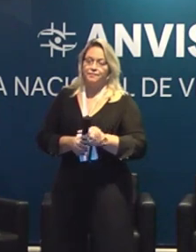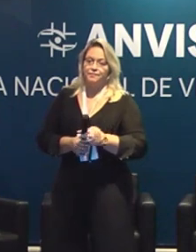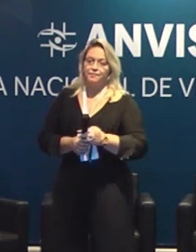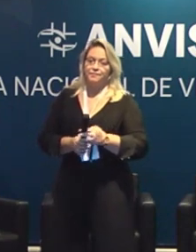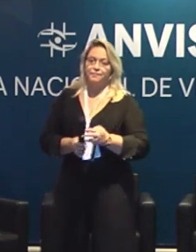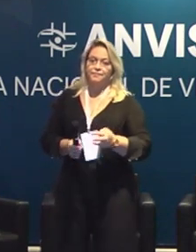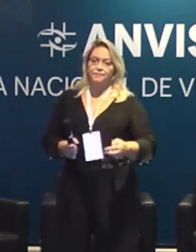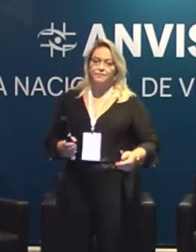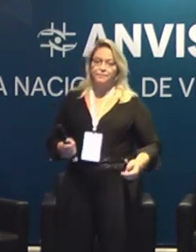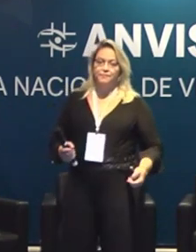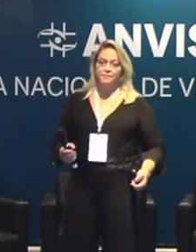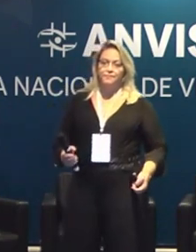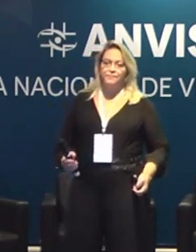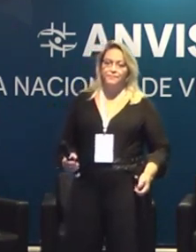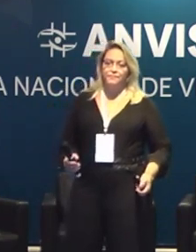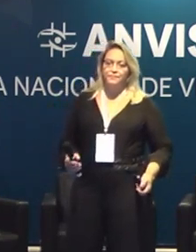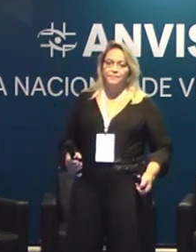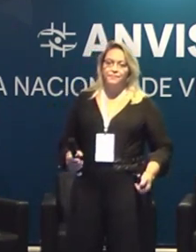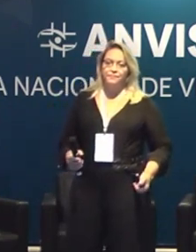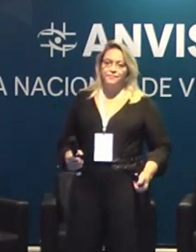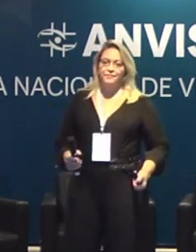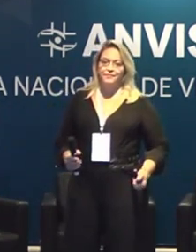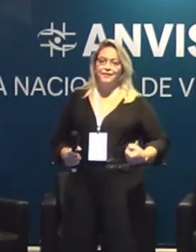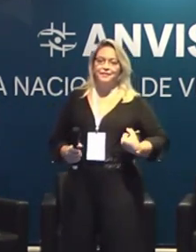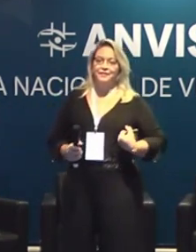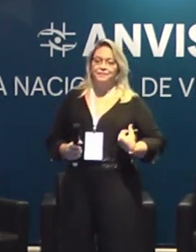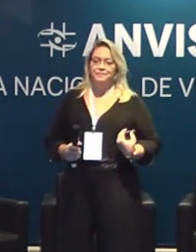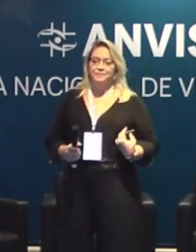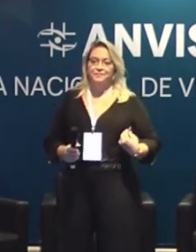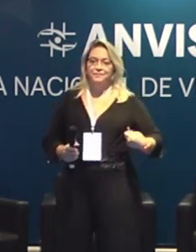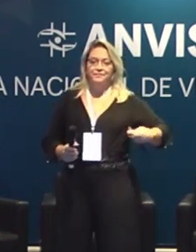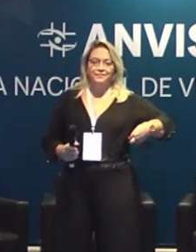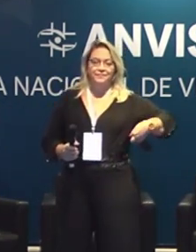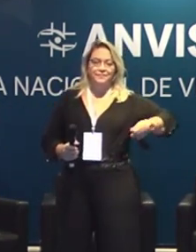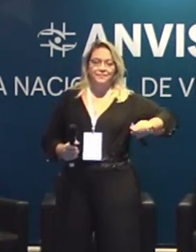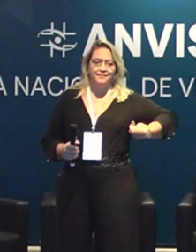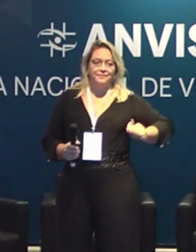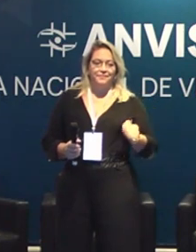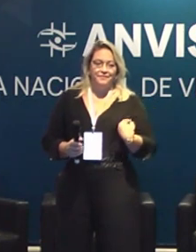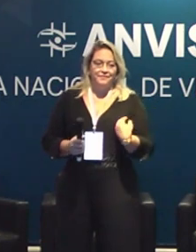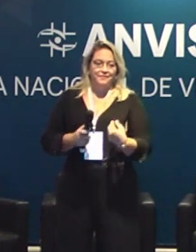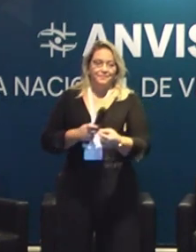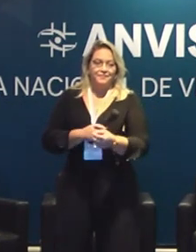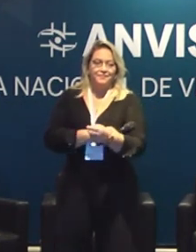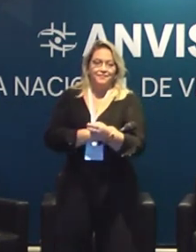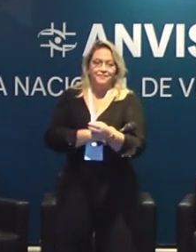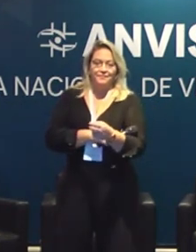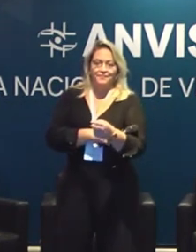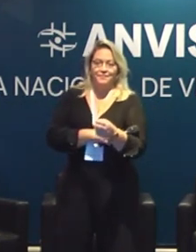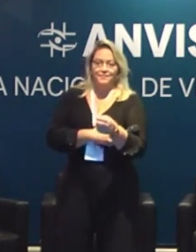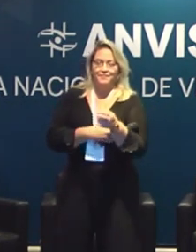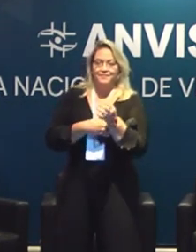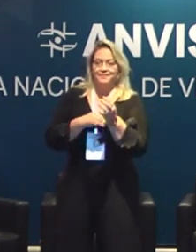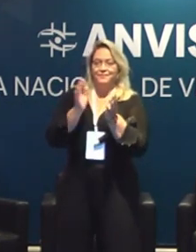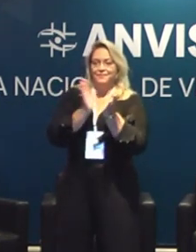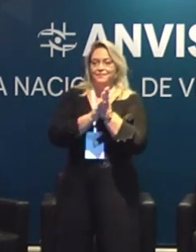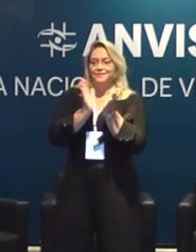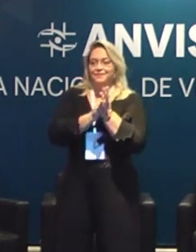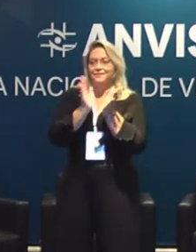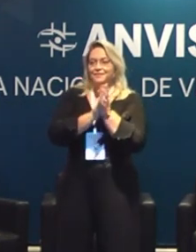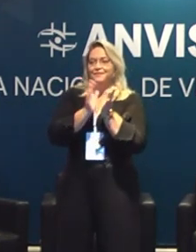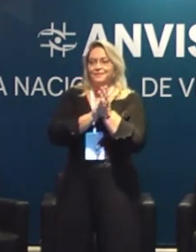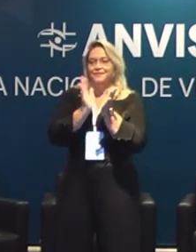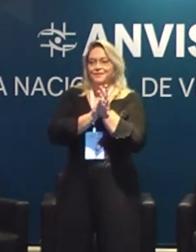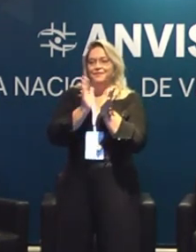podemos encerrar, Ildo? Então, gente, muito obrigado desejo um ótimo retorno para vocês, para